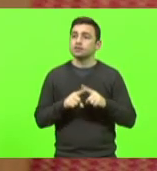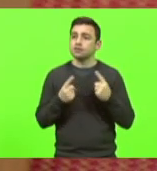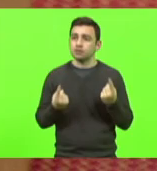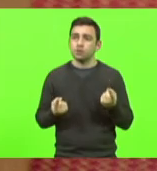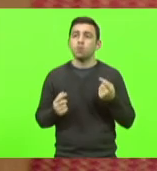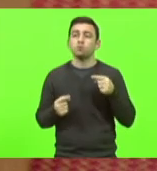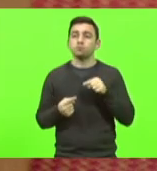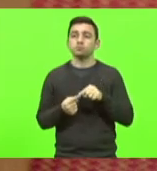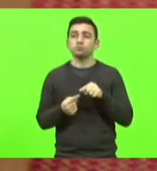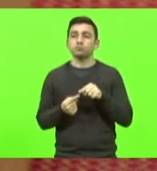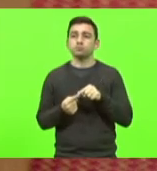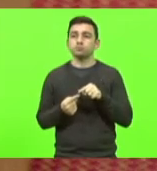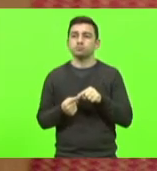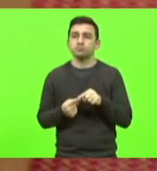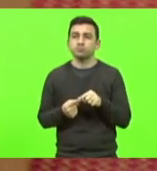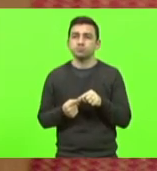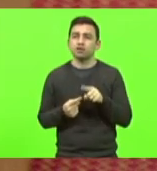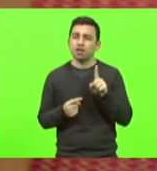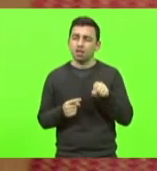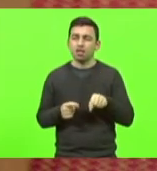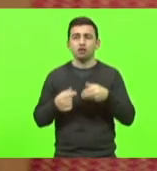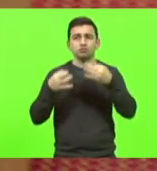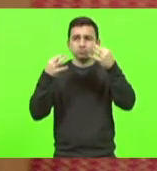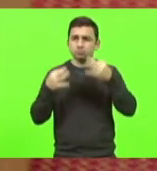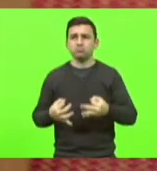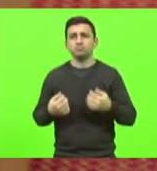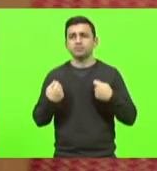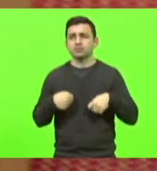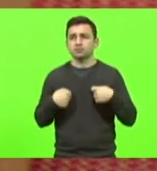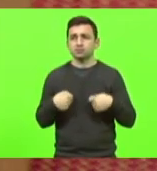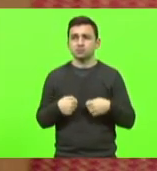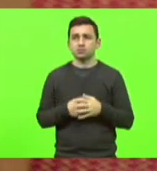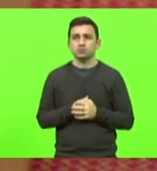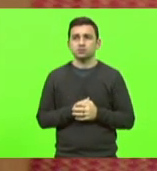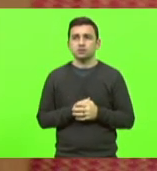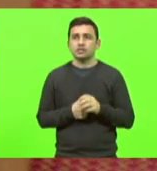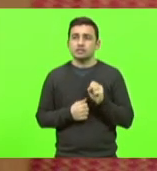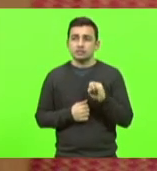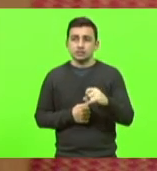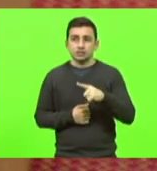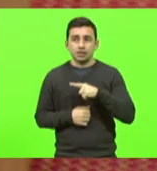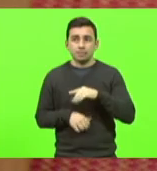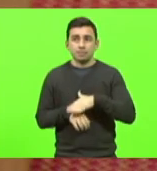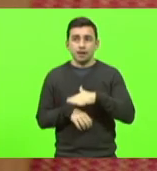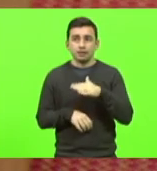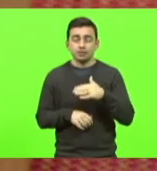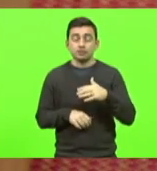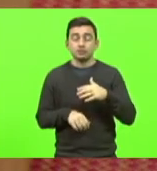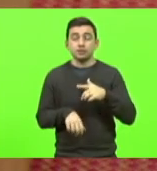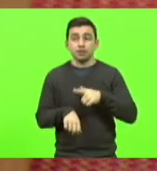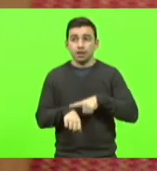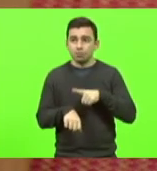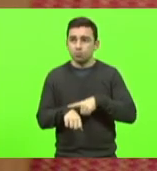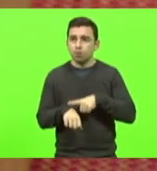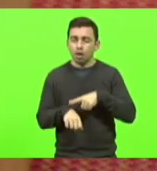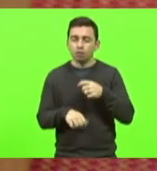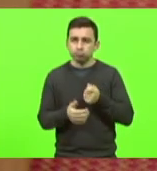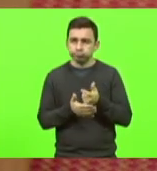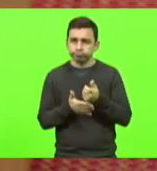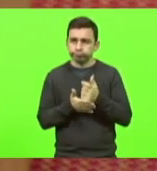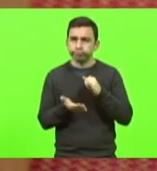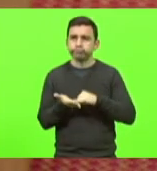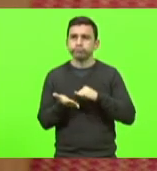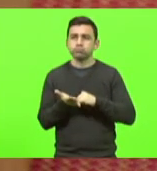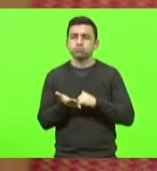objetivo é uma questão de Justiça quem lê tem mais tempo de contribuição ele